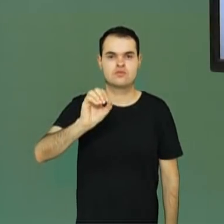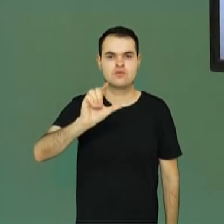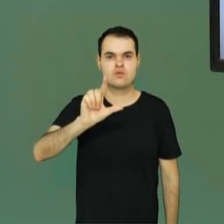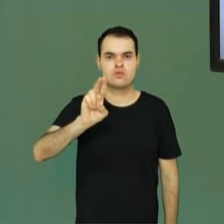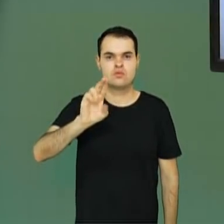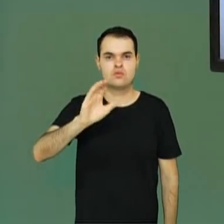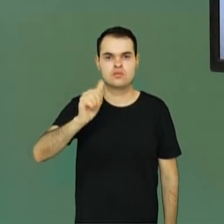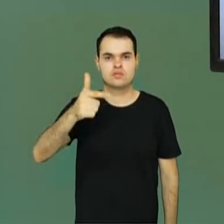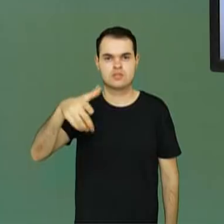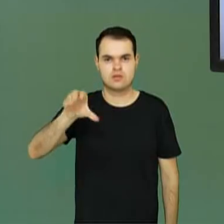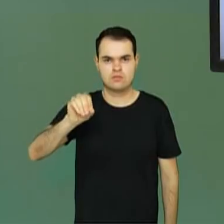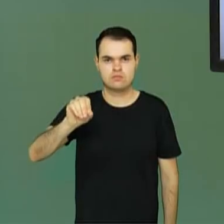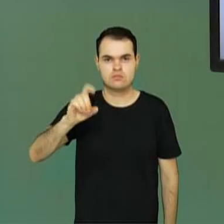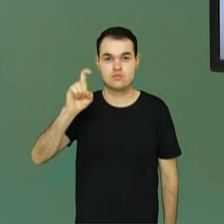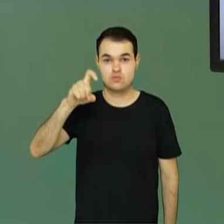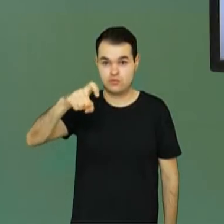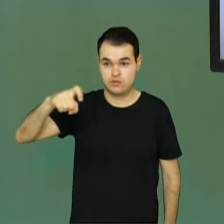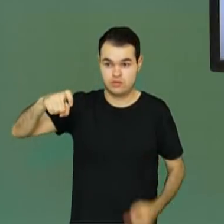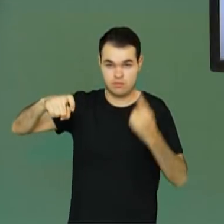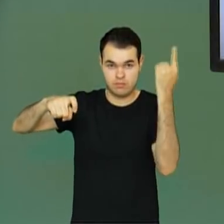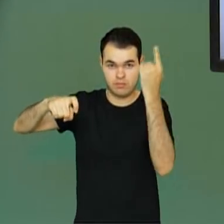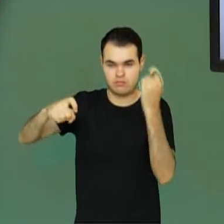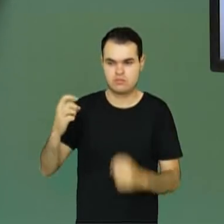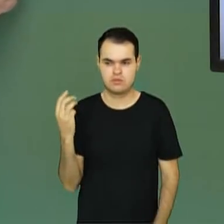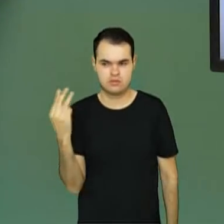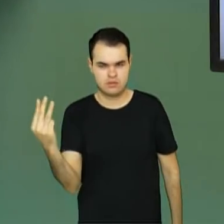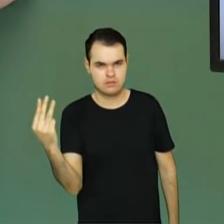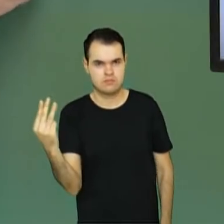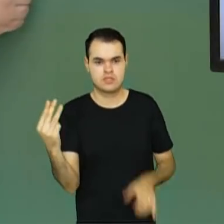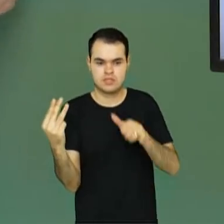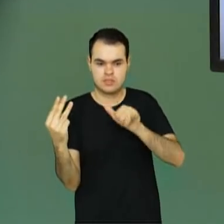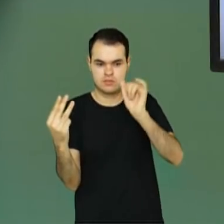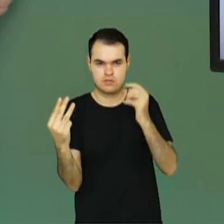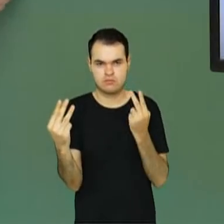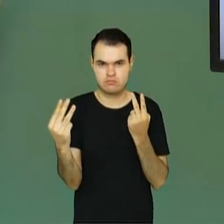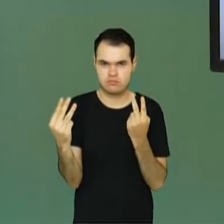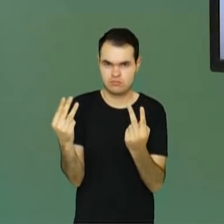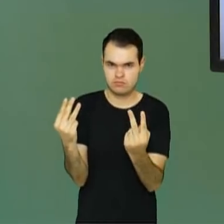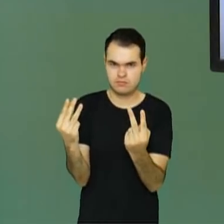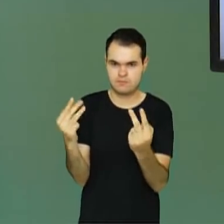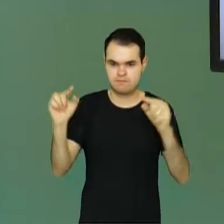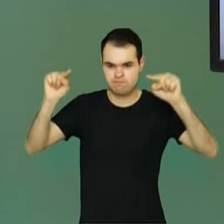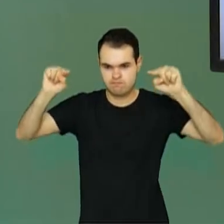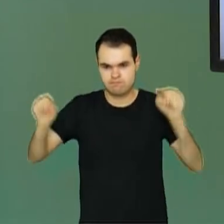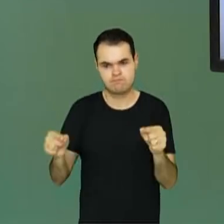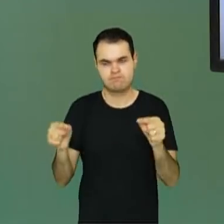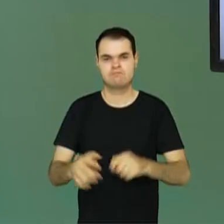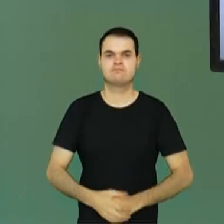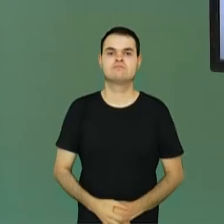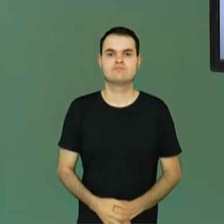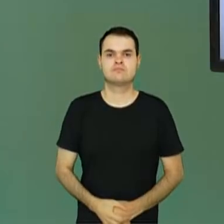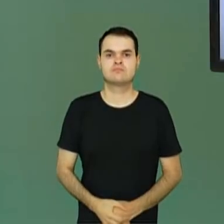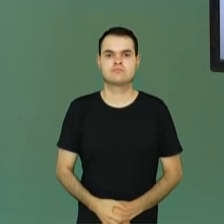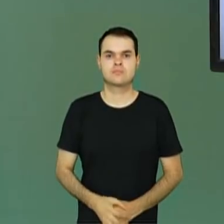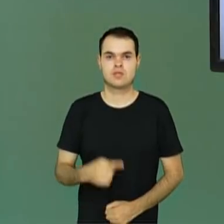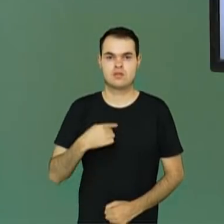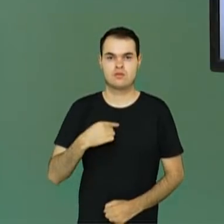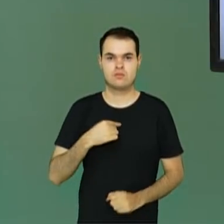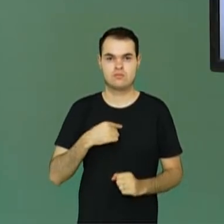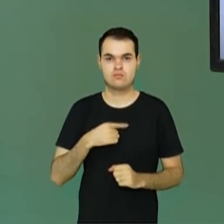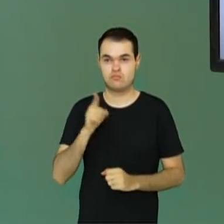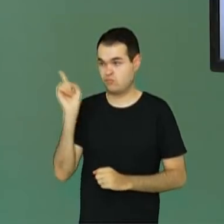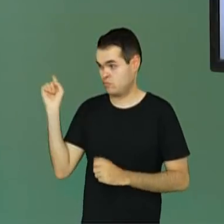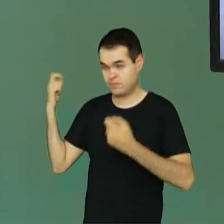O x é o primeiro, então eu coloco 3 aqui e depois eu coloco 2. Professor, mas eu vou ficar aqui no cantinho para você